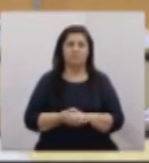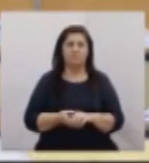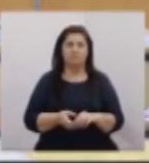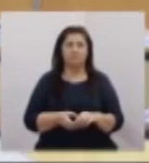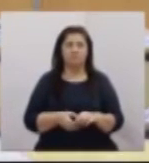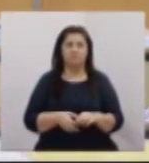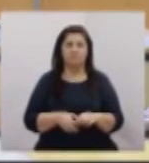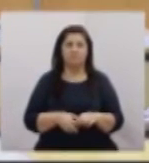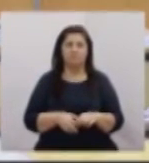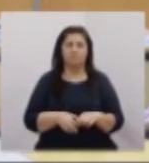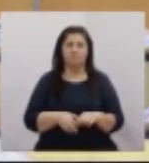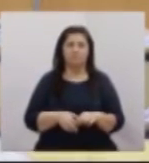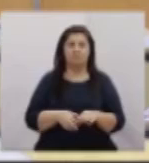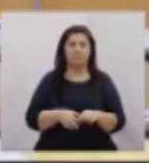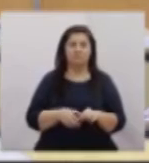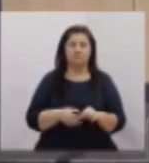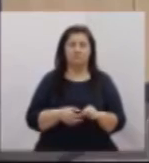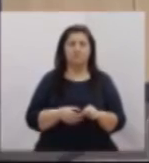tempo, só o tempo.